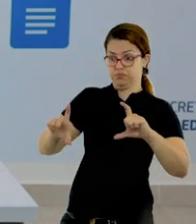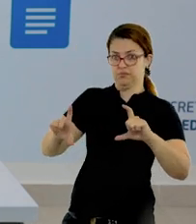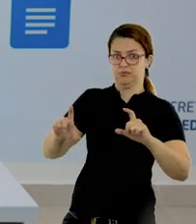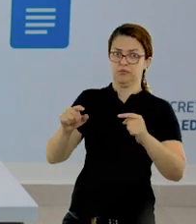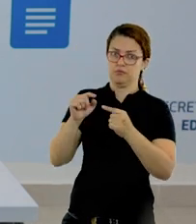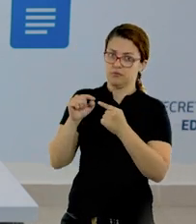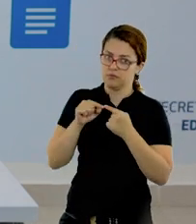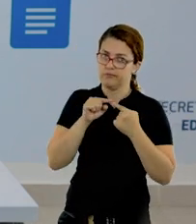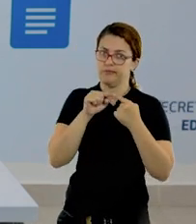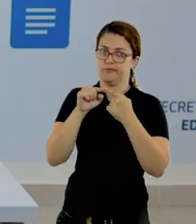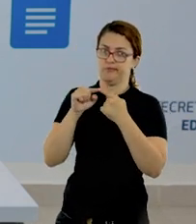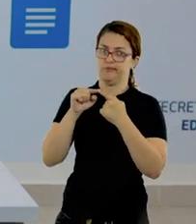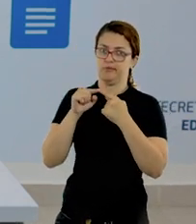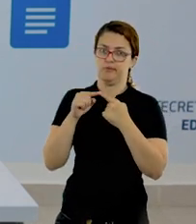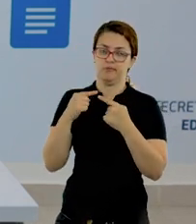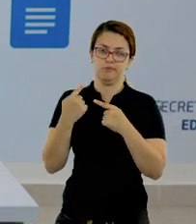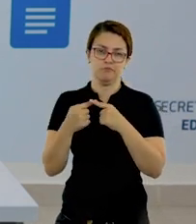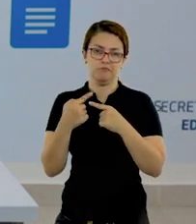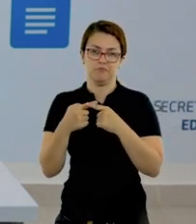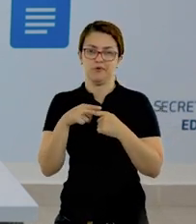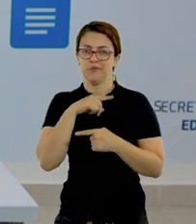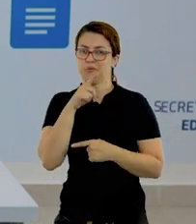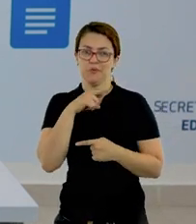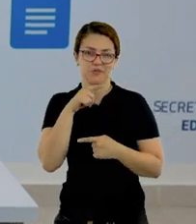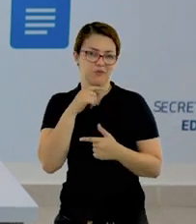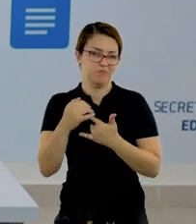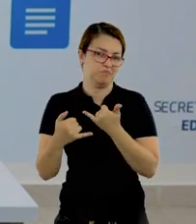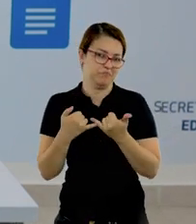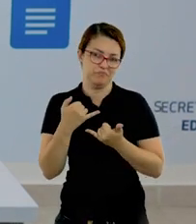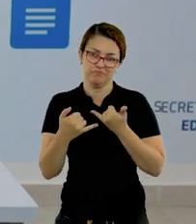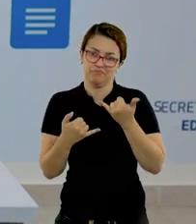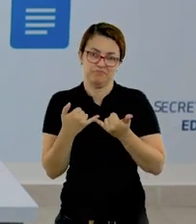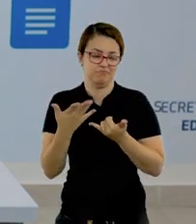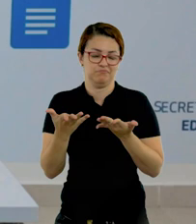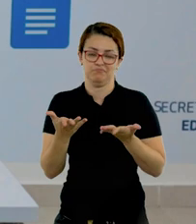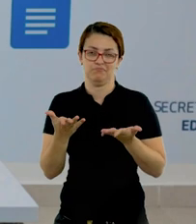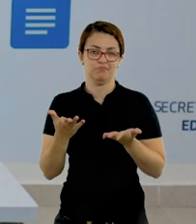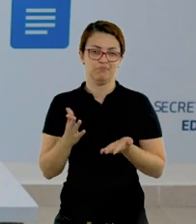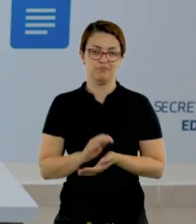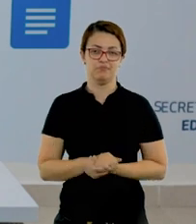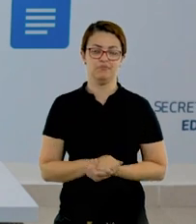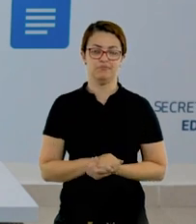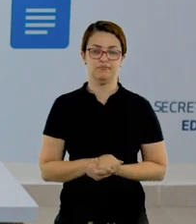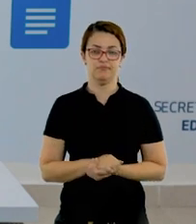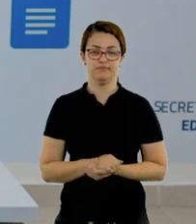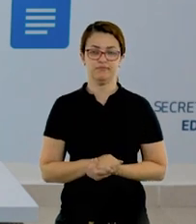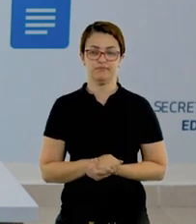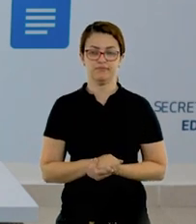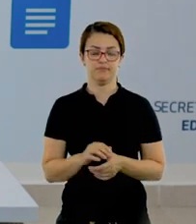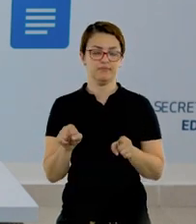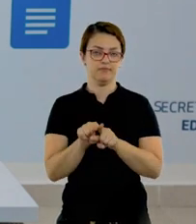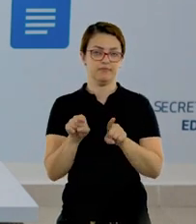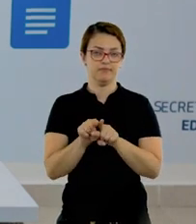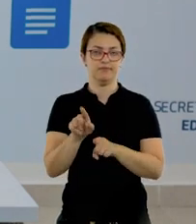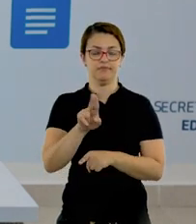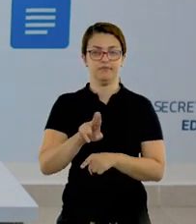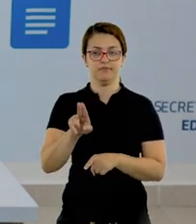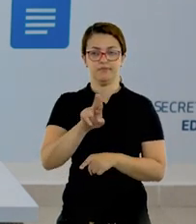ser proporcional ao tamanho, né? Senão ele acaba caindo muito fácil e perdendo o sentido da brincadeira, tá bom? Eu também